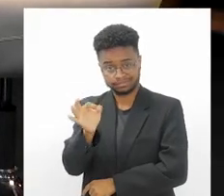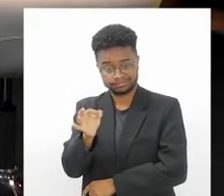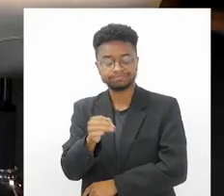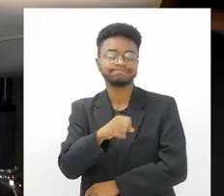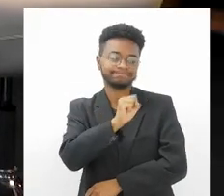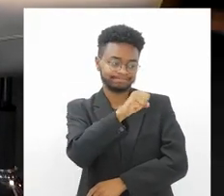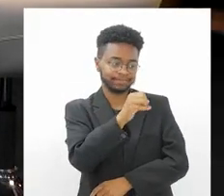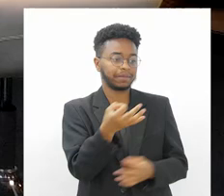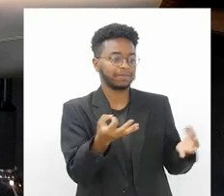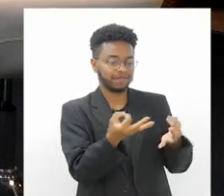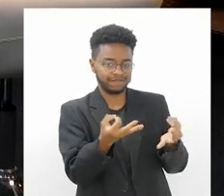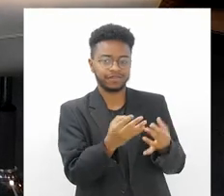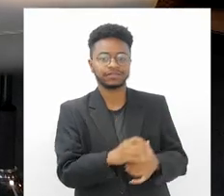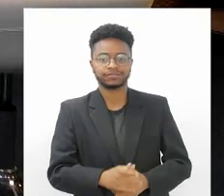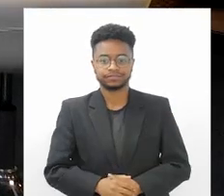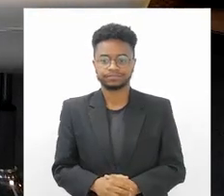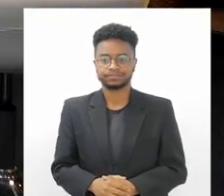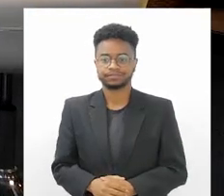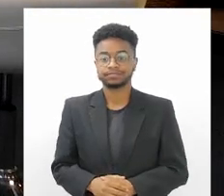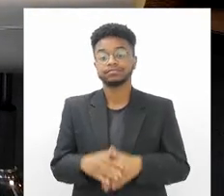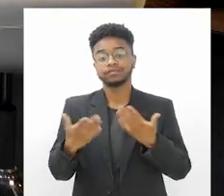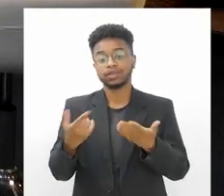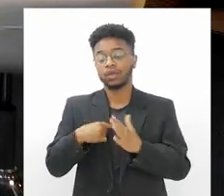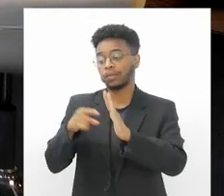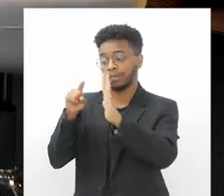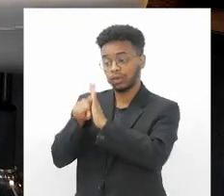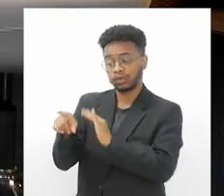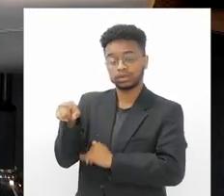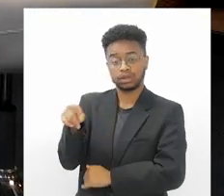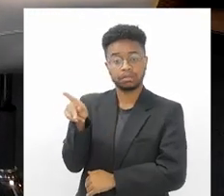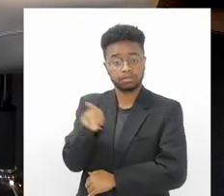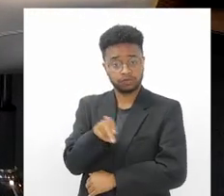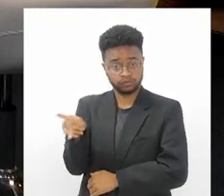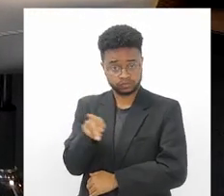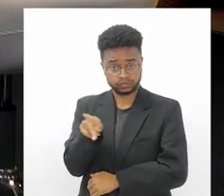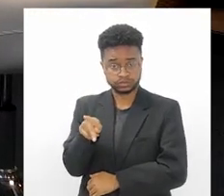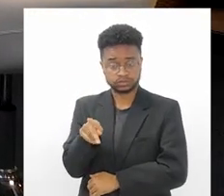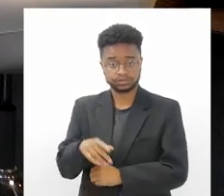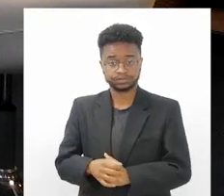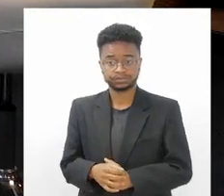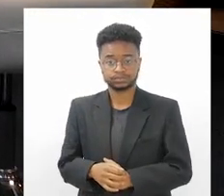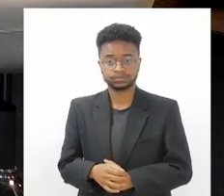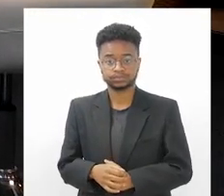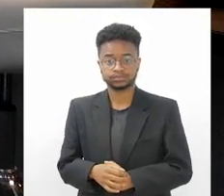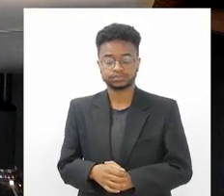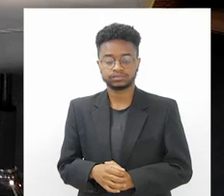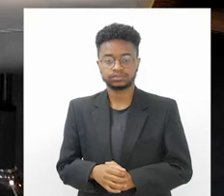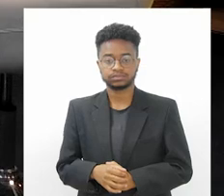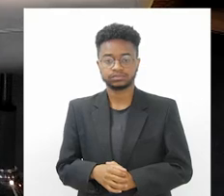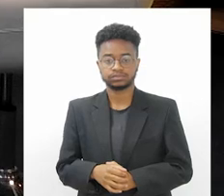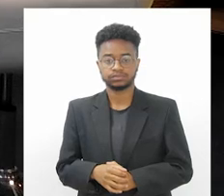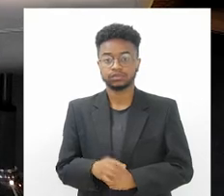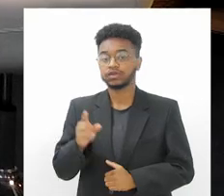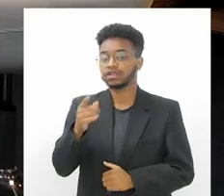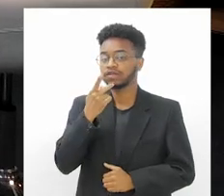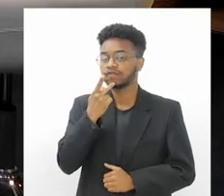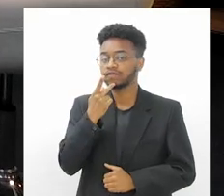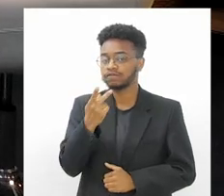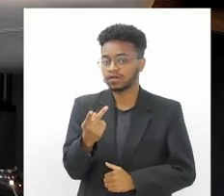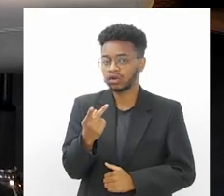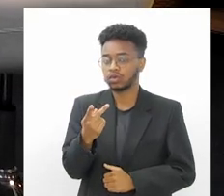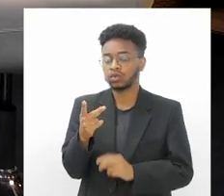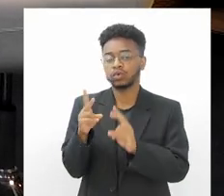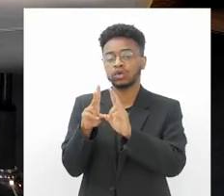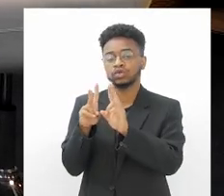né? Perfeito, exatamente. Eu pergunto para a senhora, professora, essa questão que a senhora chamou